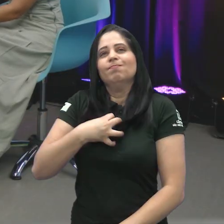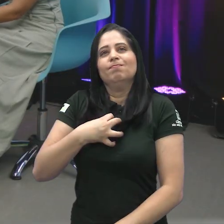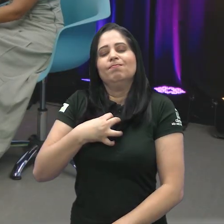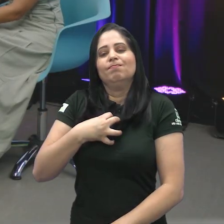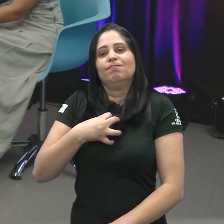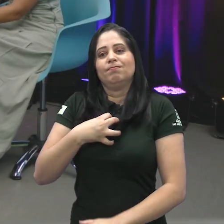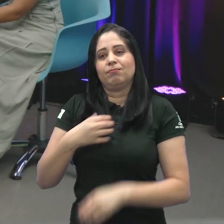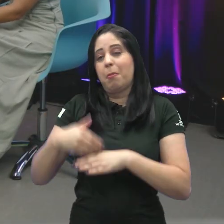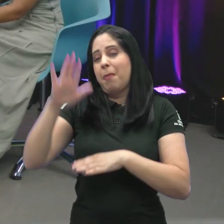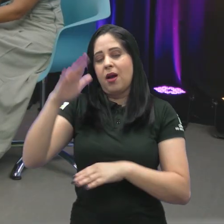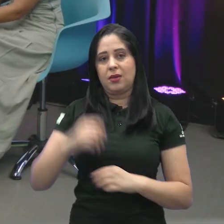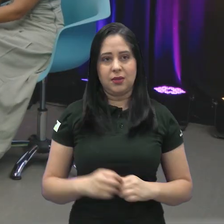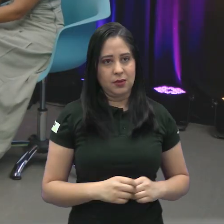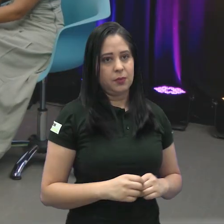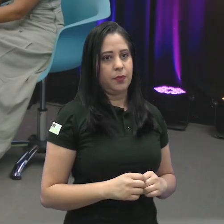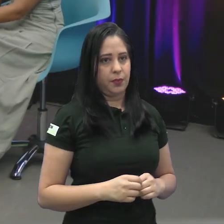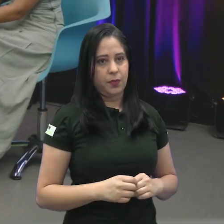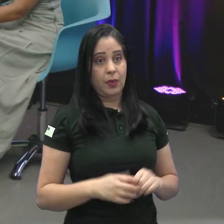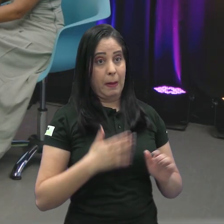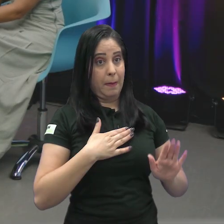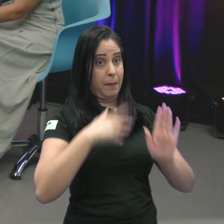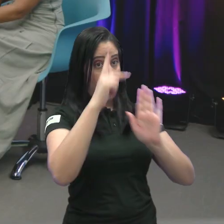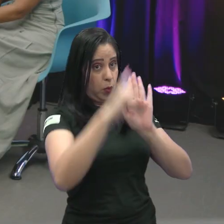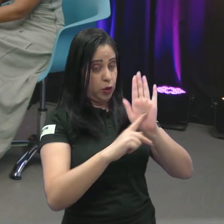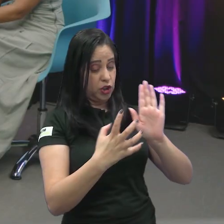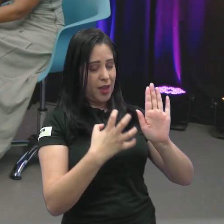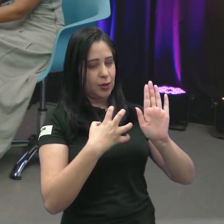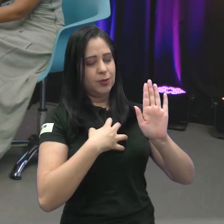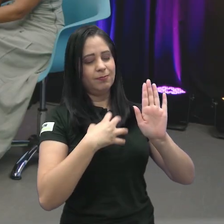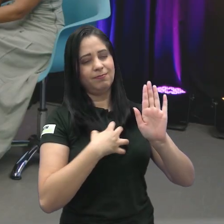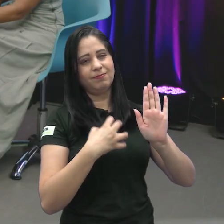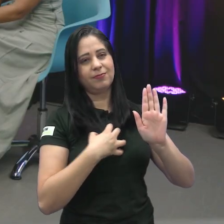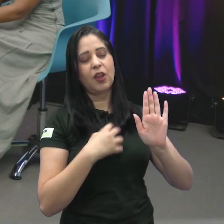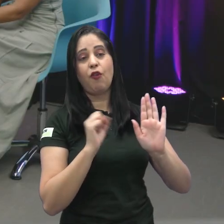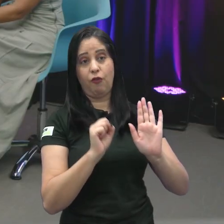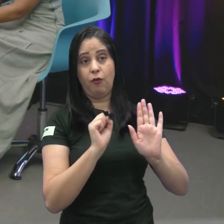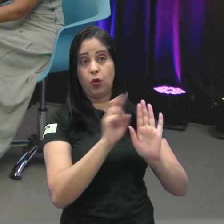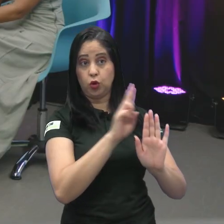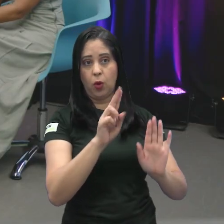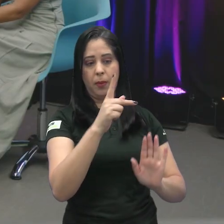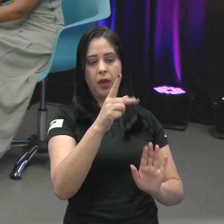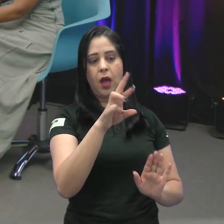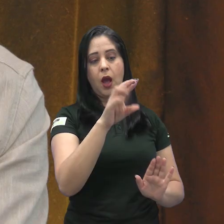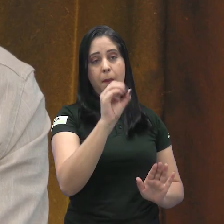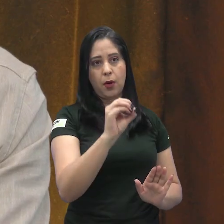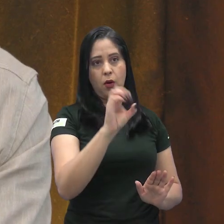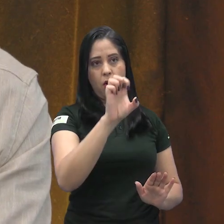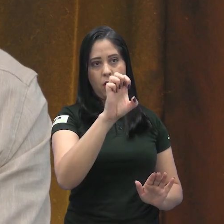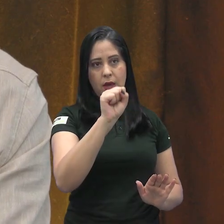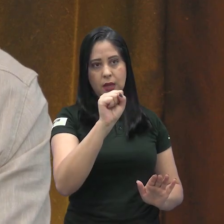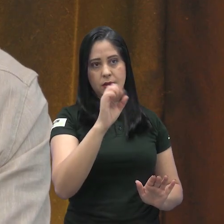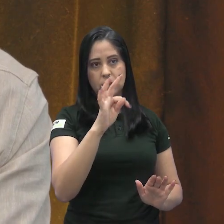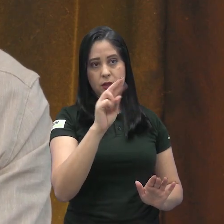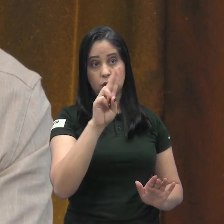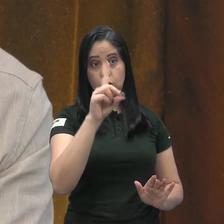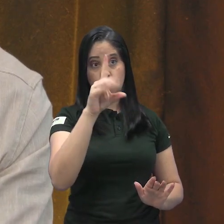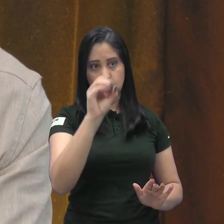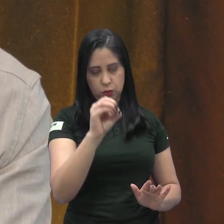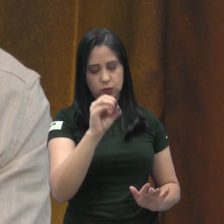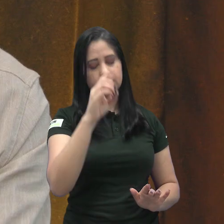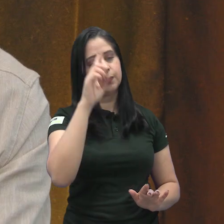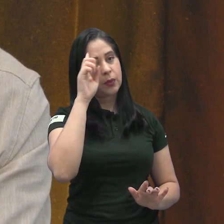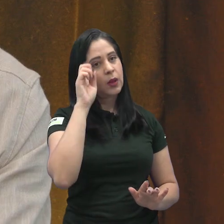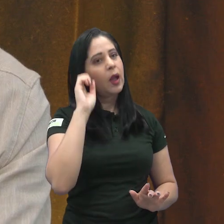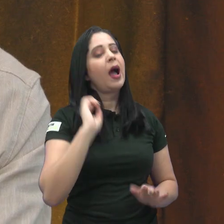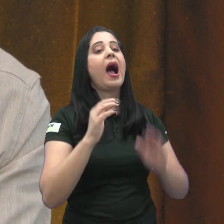marcou mais? Olha, o que me marcou mais foi o pró-estudo, né? Nós vivemos num país que é muito difícil